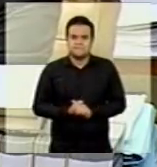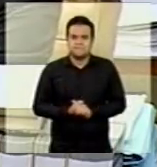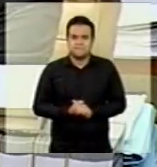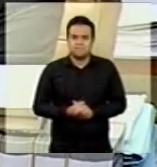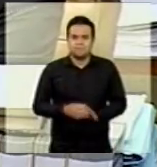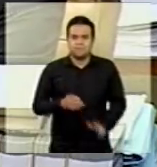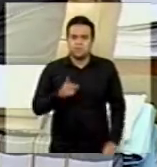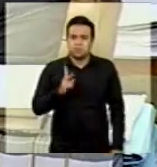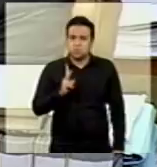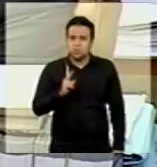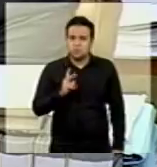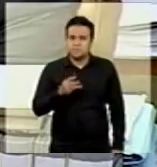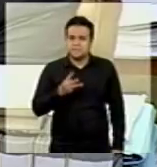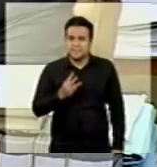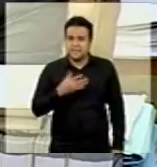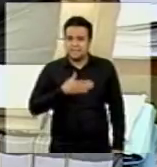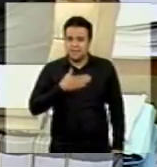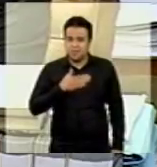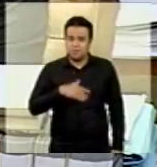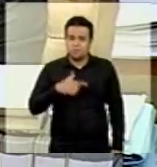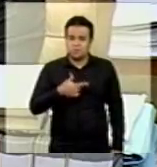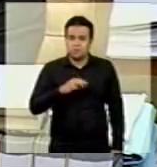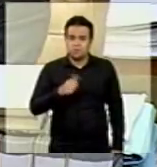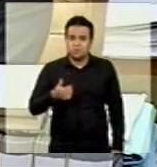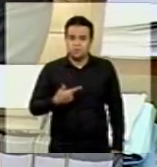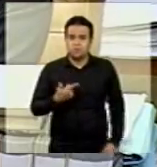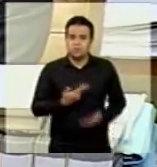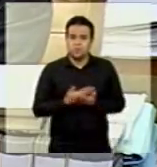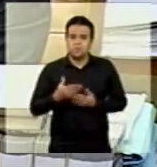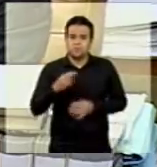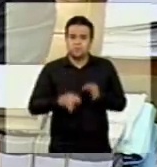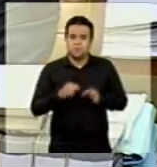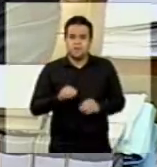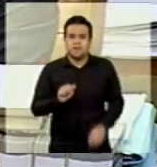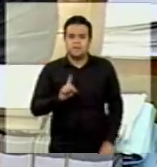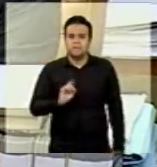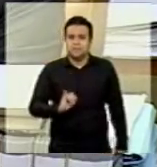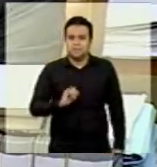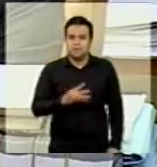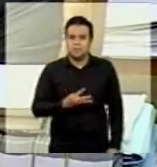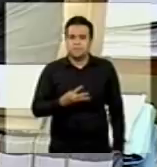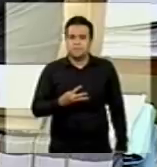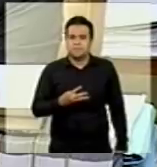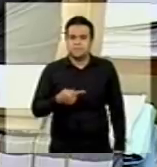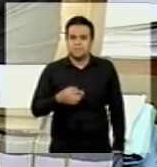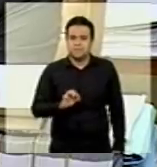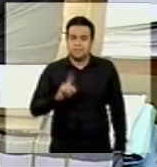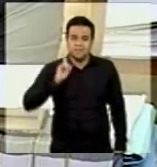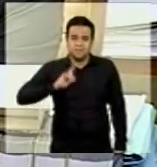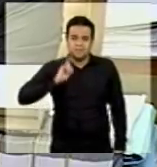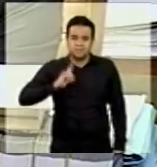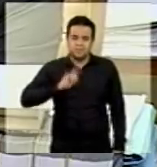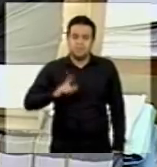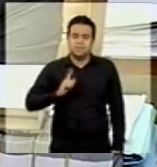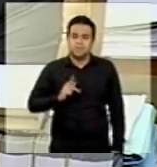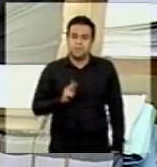de agosto de 2012, no início do julgamento da ação penal 470 de Minas Gerais, que a prerrogativa